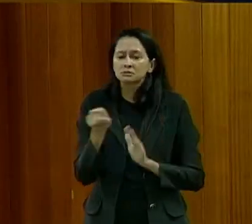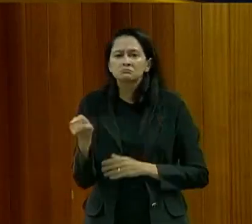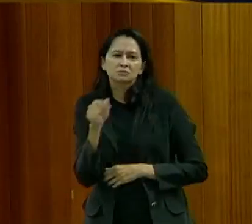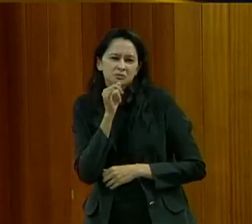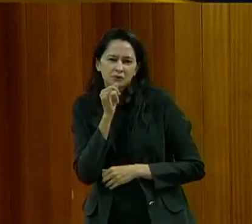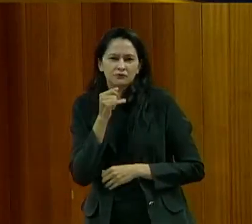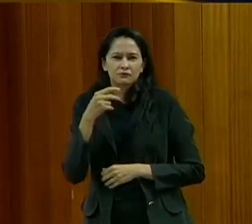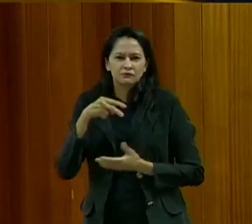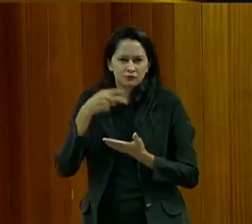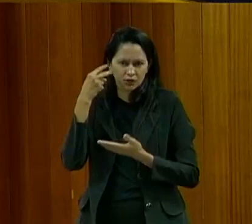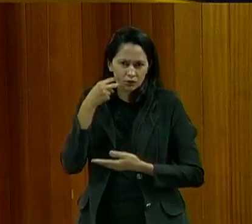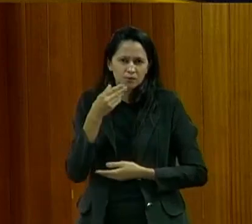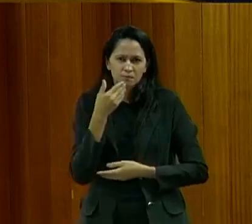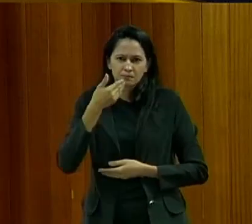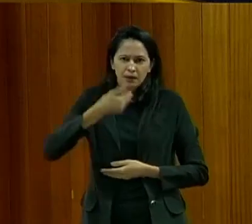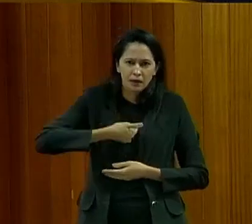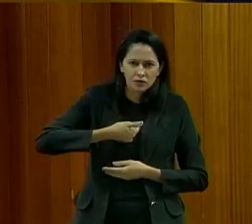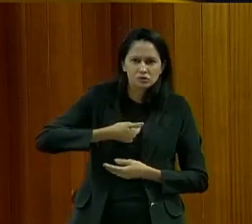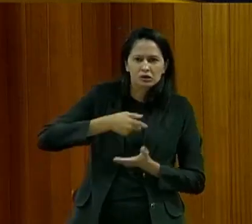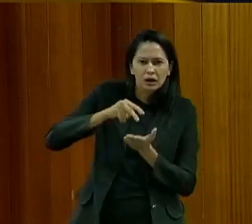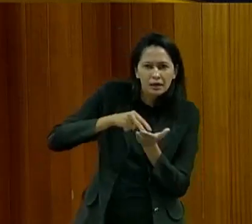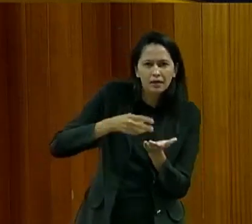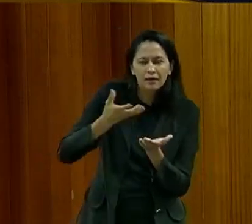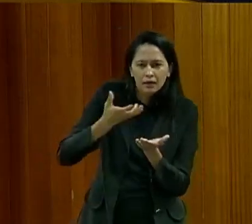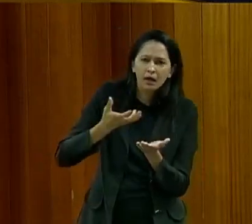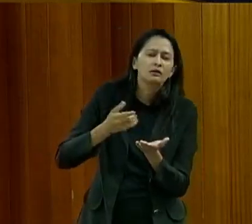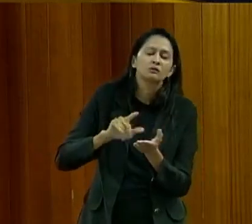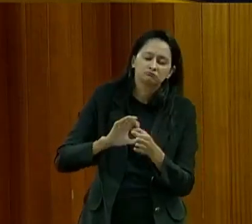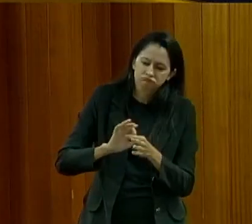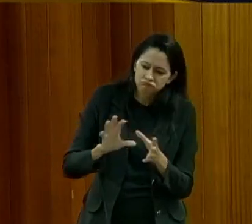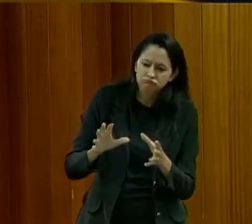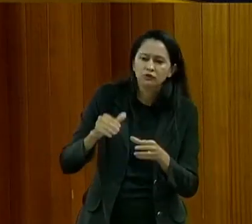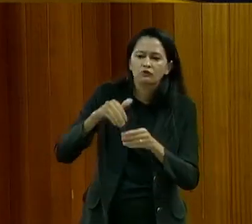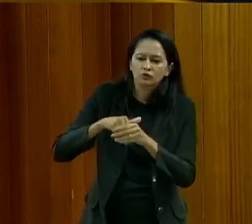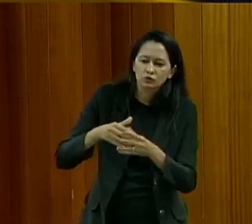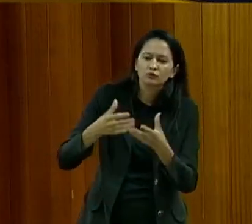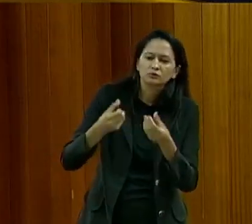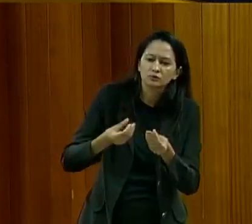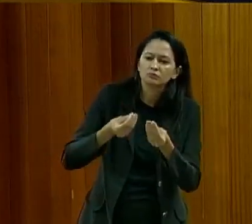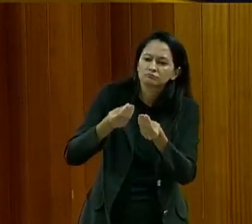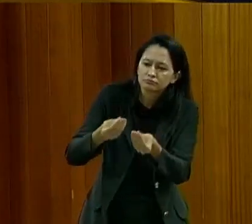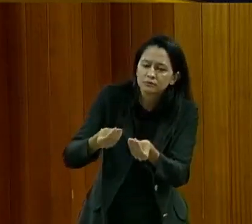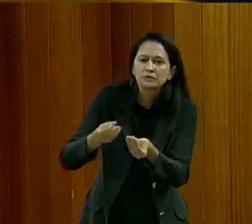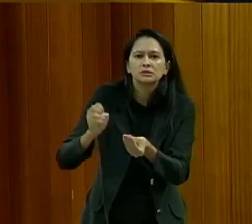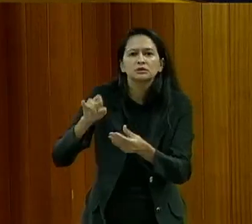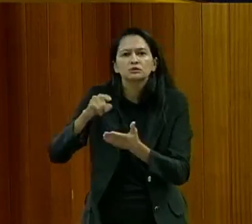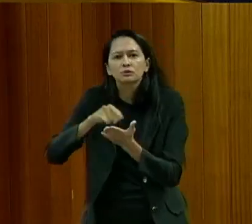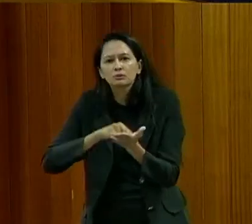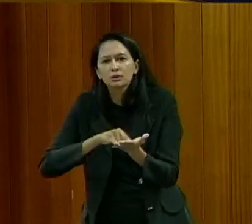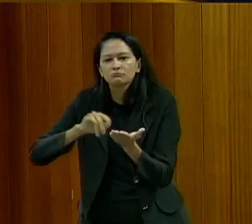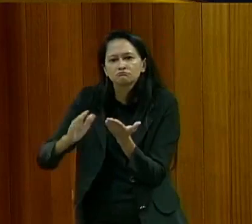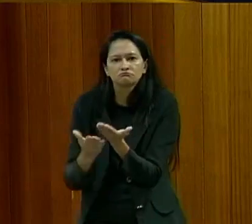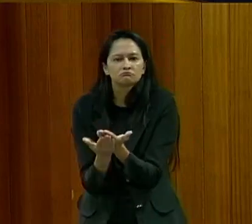vistas, foram oportunizados diligências, então, de forma democrática. Se tem